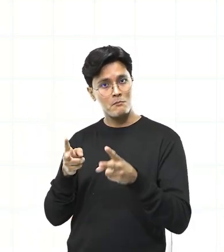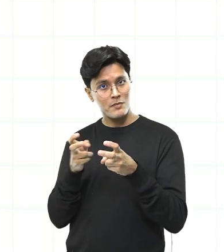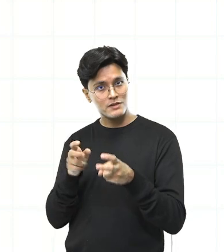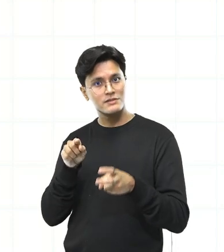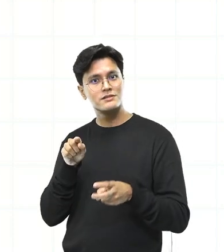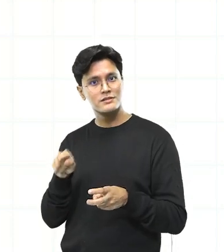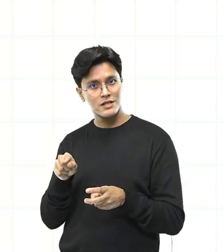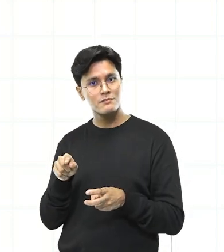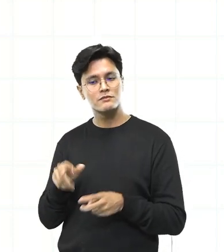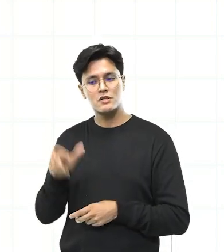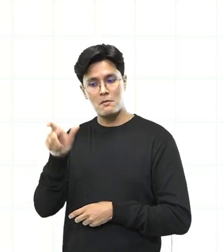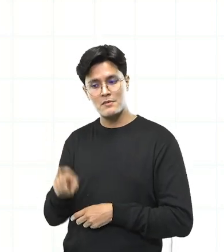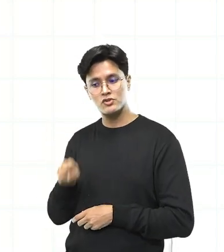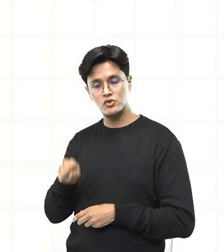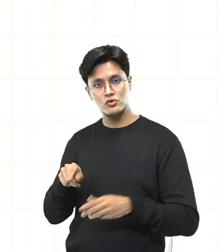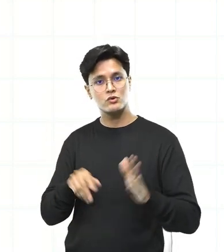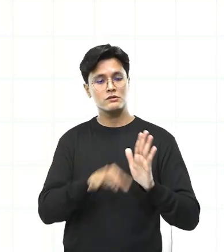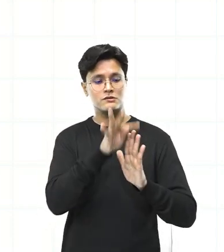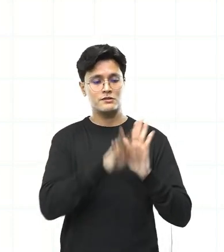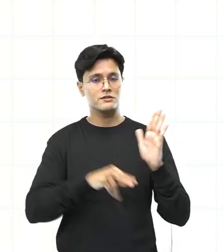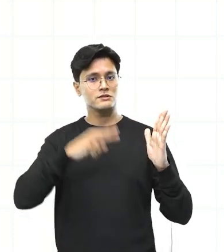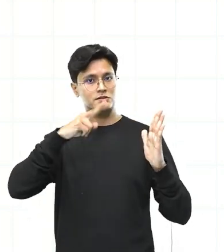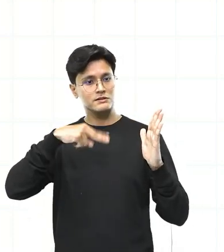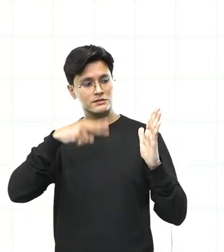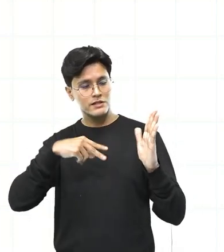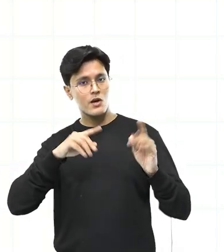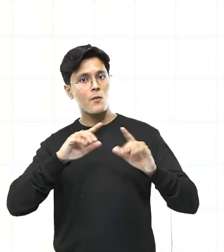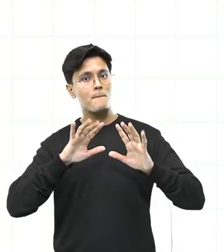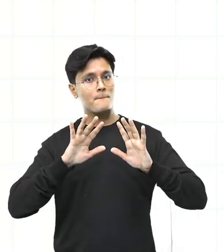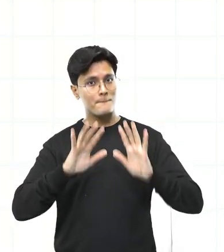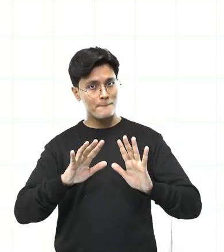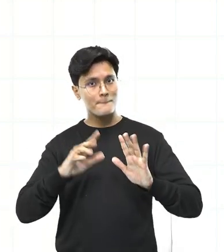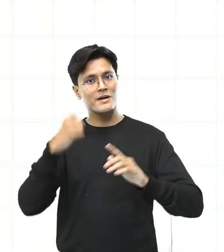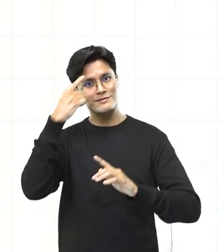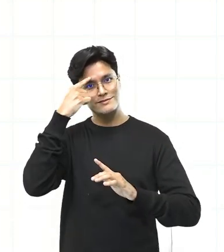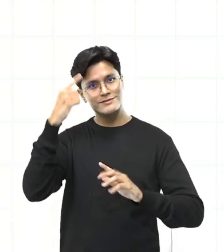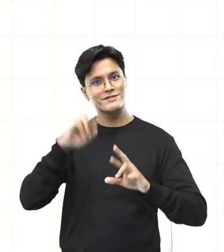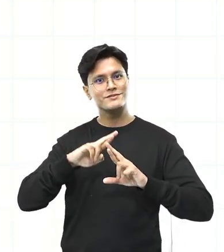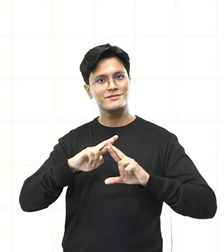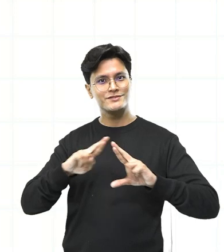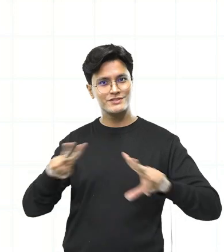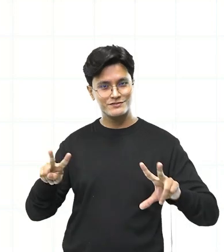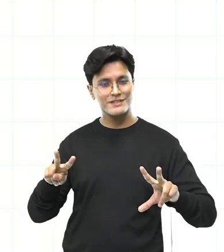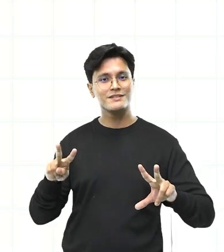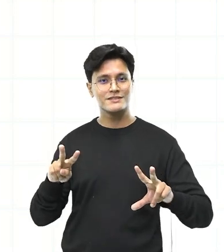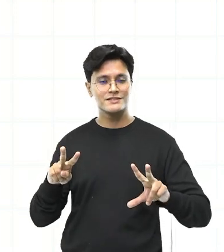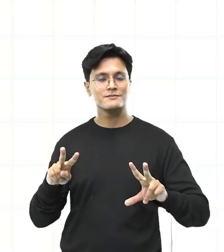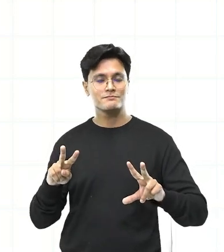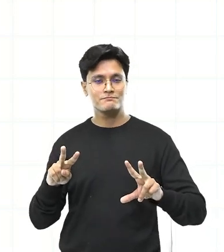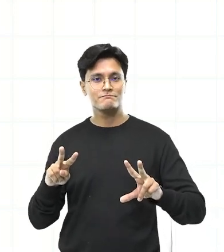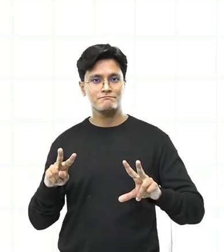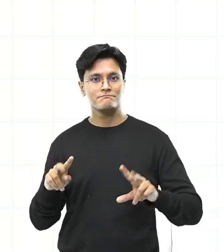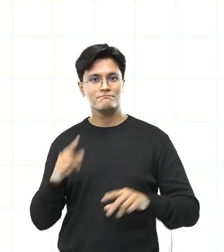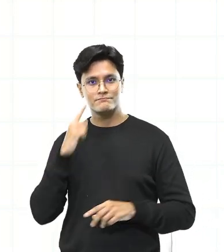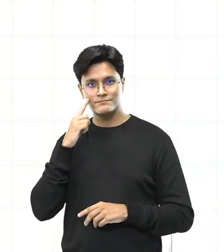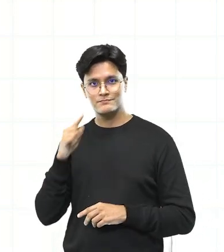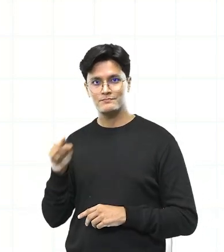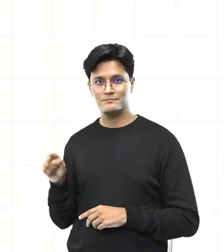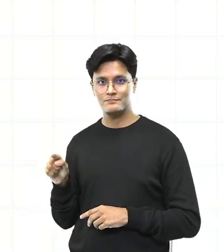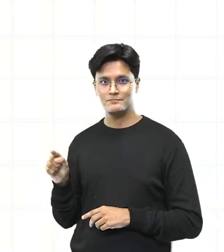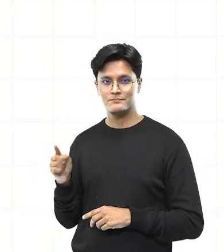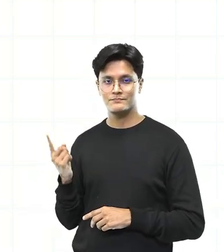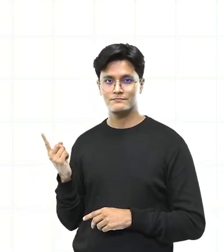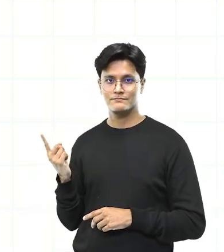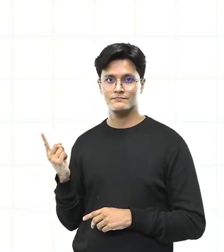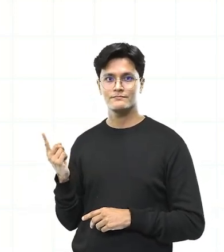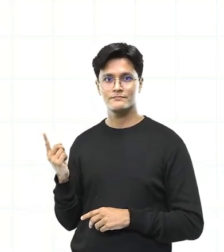esse texto já trouxe uma outra ideia para a gente, né? Traz uma outra ideia aí sobre o texto.